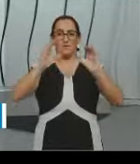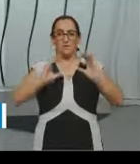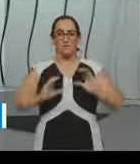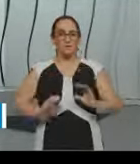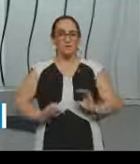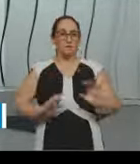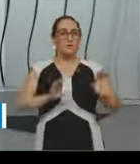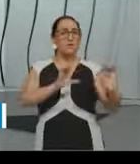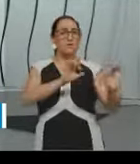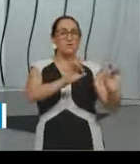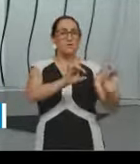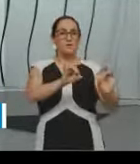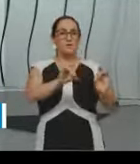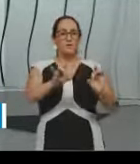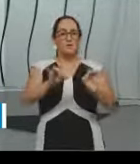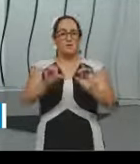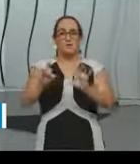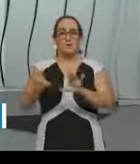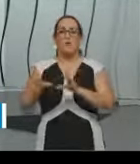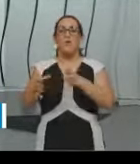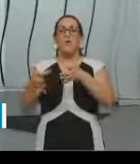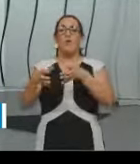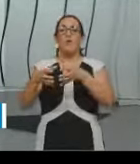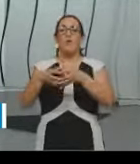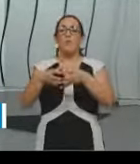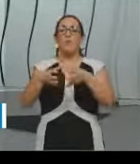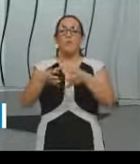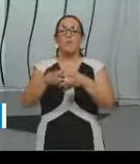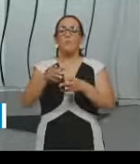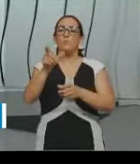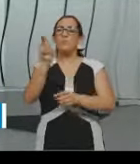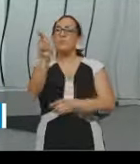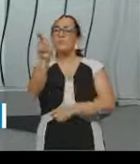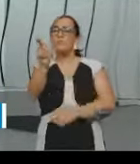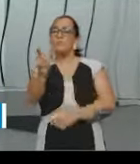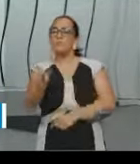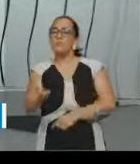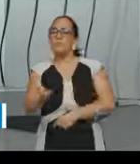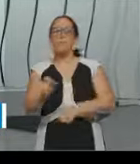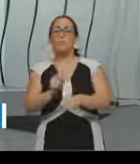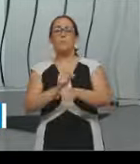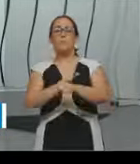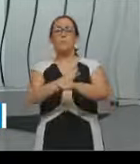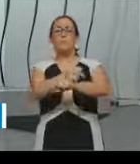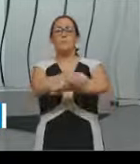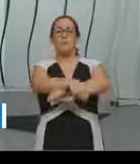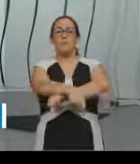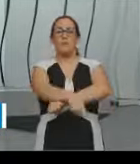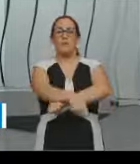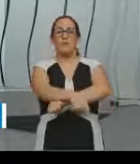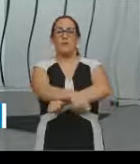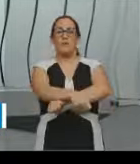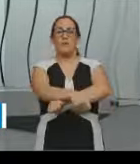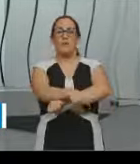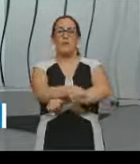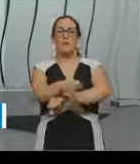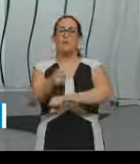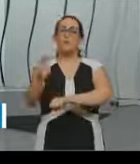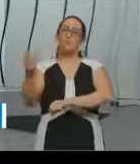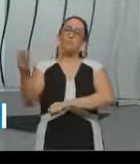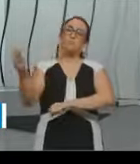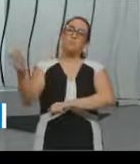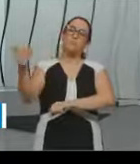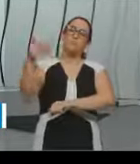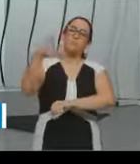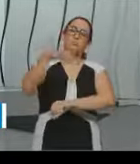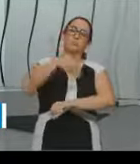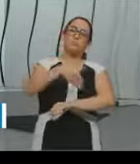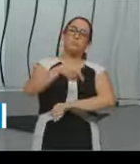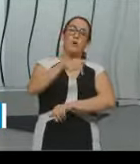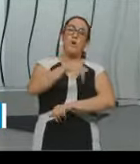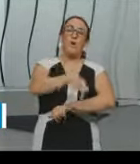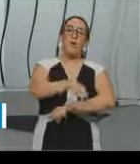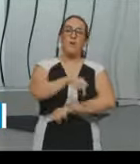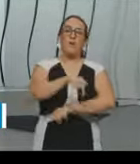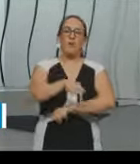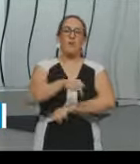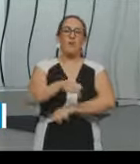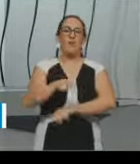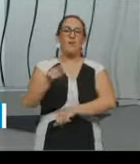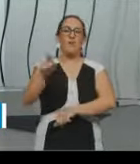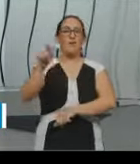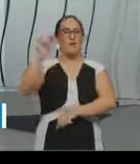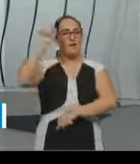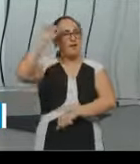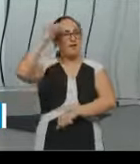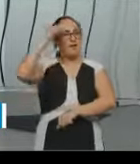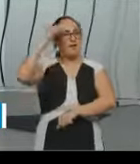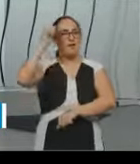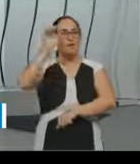especial dos grupos de pessoas que eram escravizadas, né? Das pessoas que vieram da África, que vieram para fazer o trabalho forçado, né?